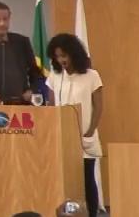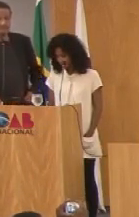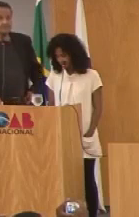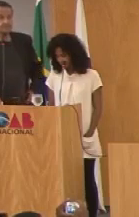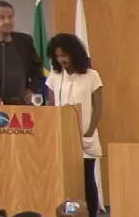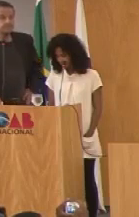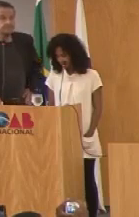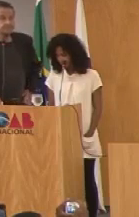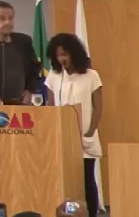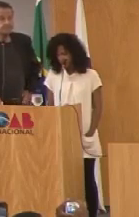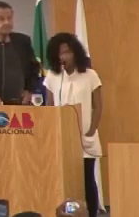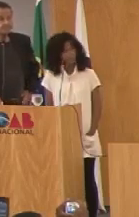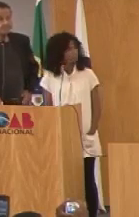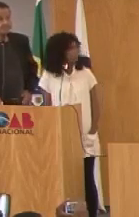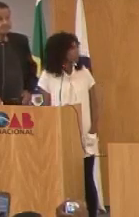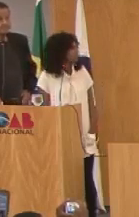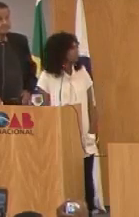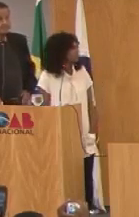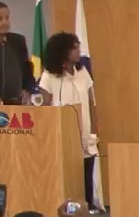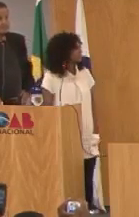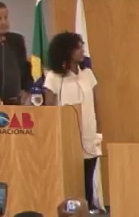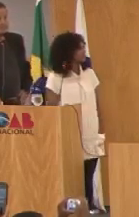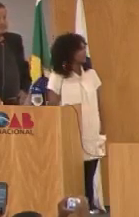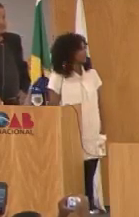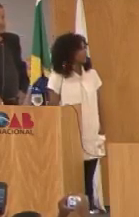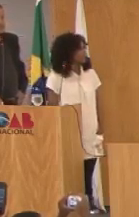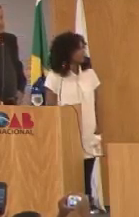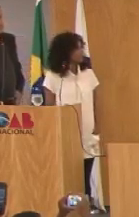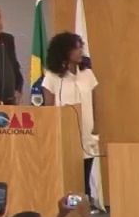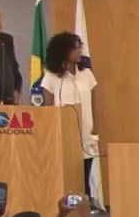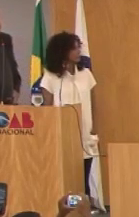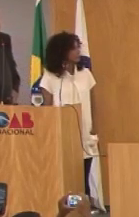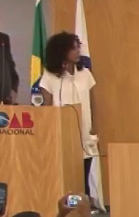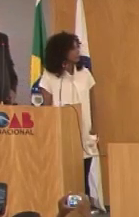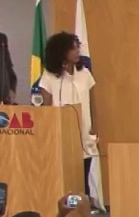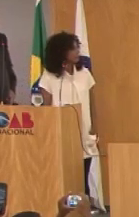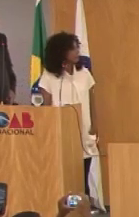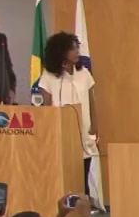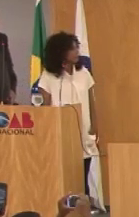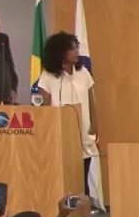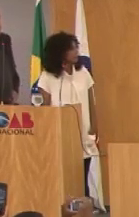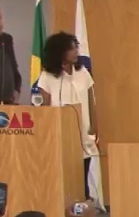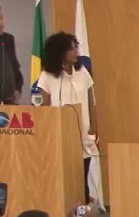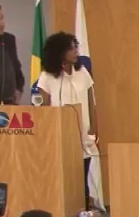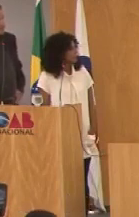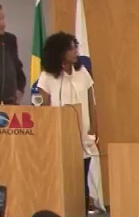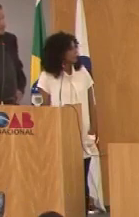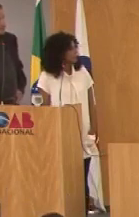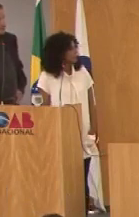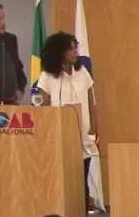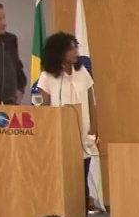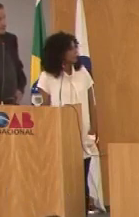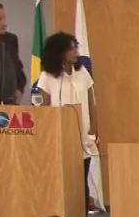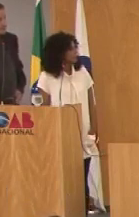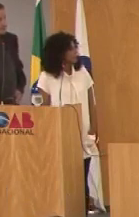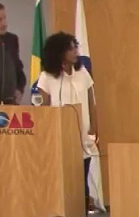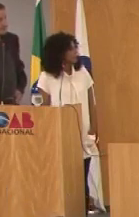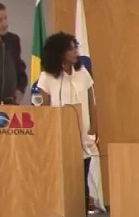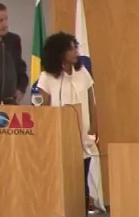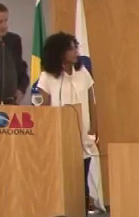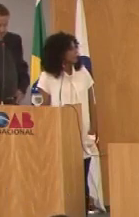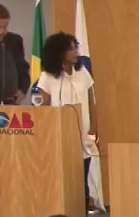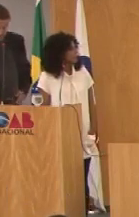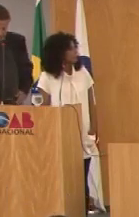Brasil. O nosso presidente Felipe Santa Cruz, por um problema de agenda institucional, não pôde estar presente, me